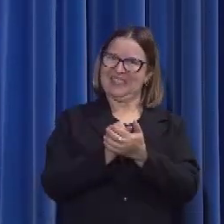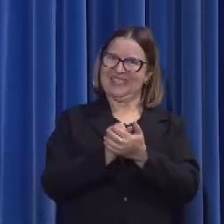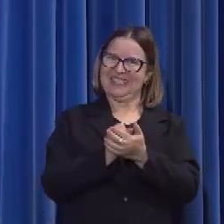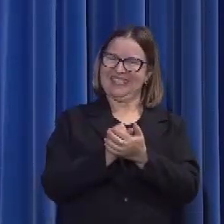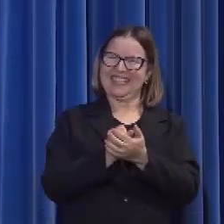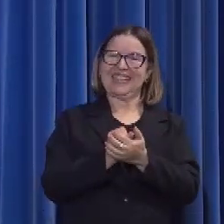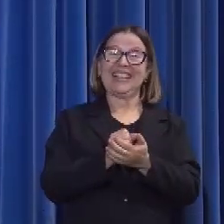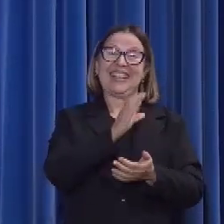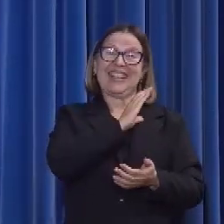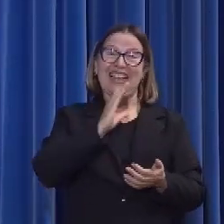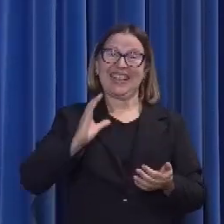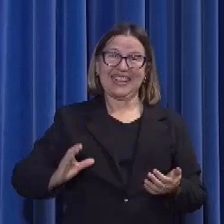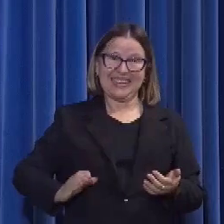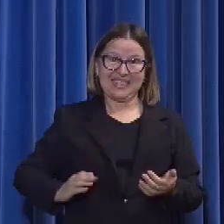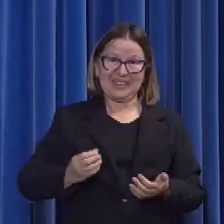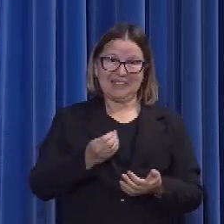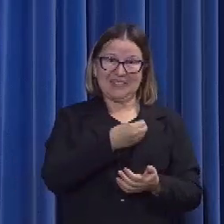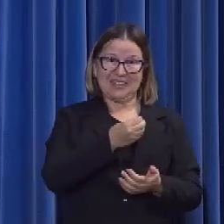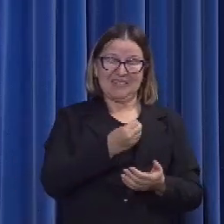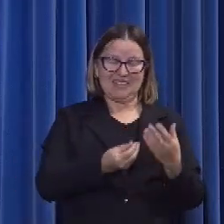nós. Só isso.